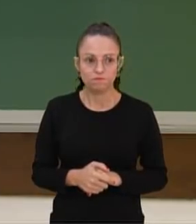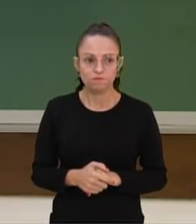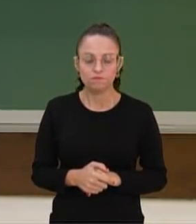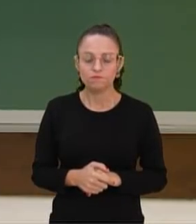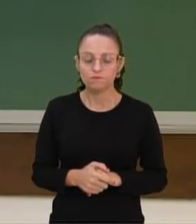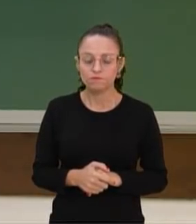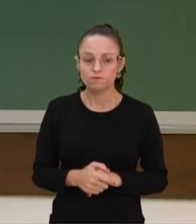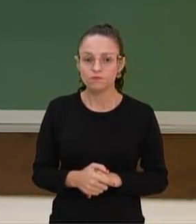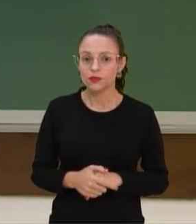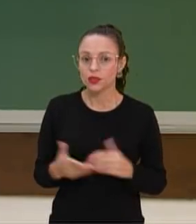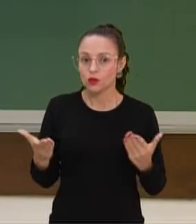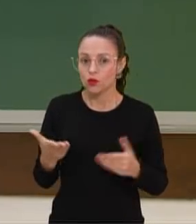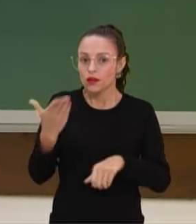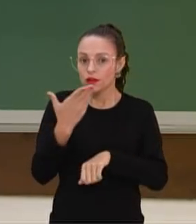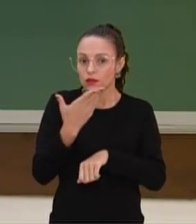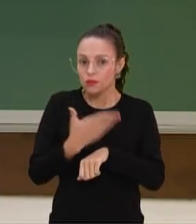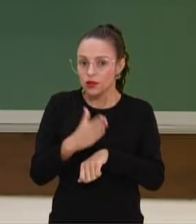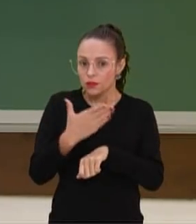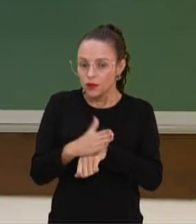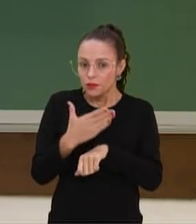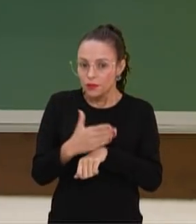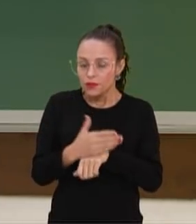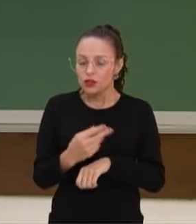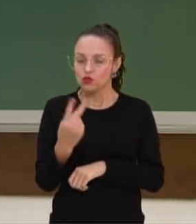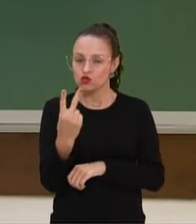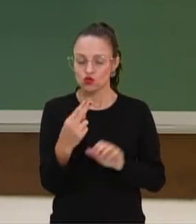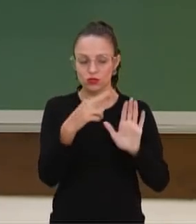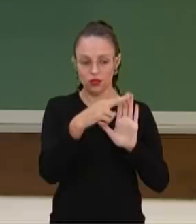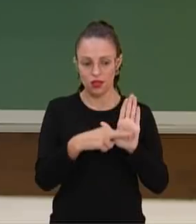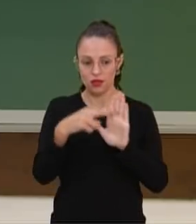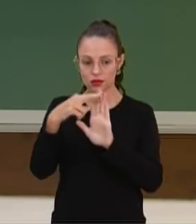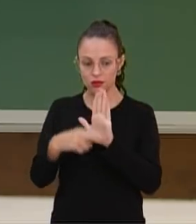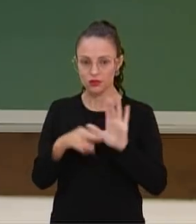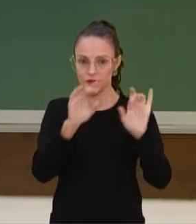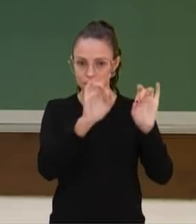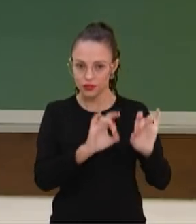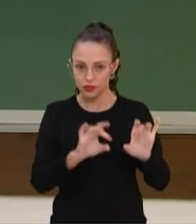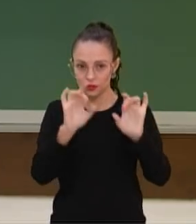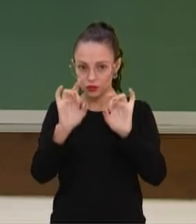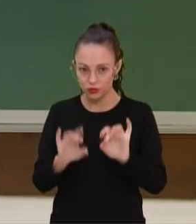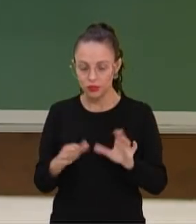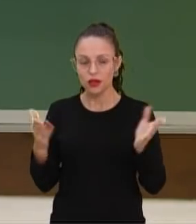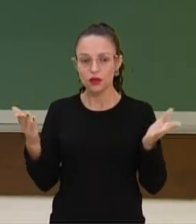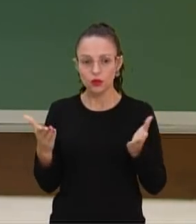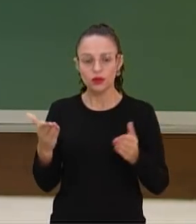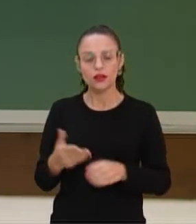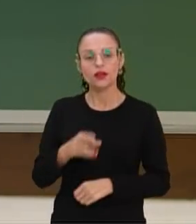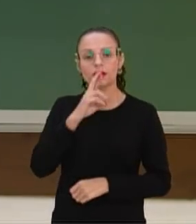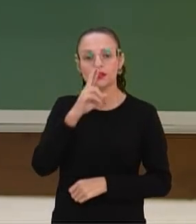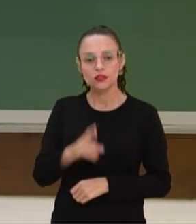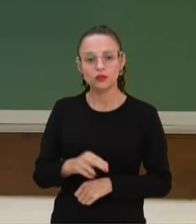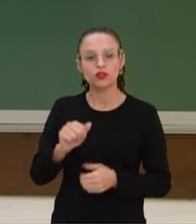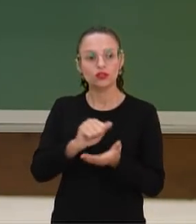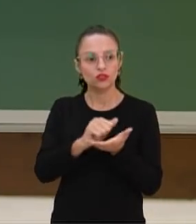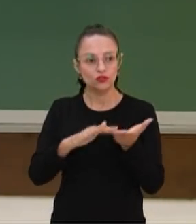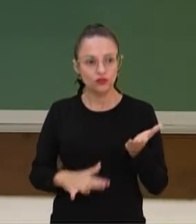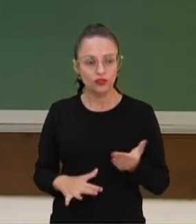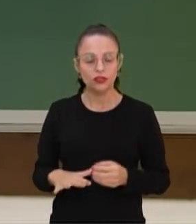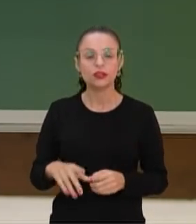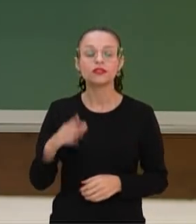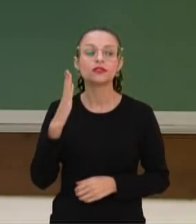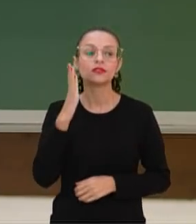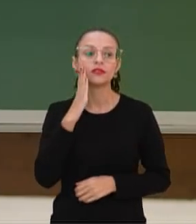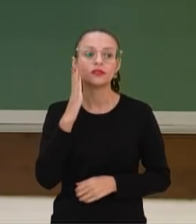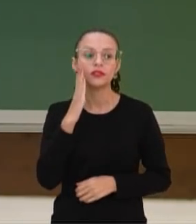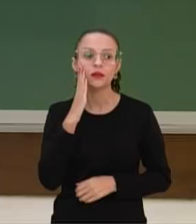Para aplicar esses dois casos especiais, a gente vai resolver esse exercício. Eu quero a